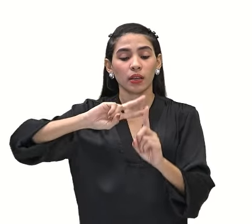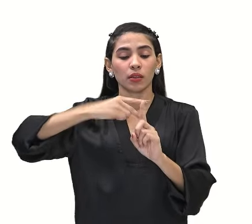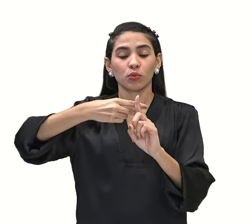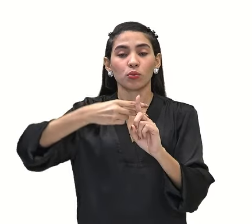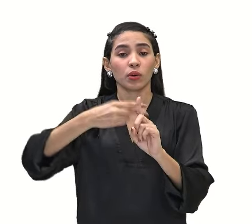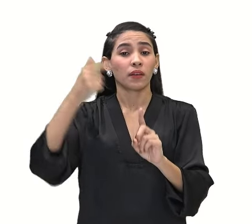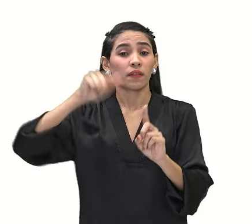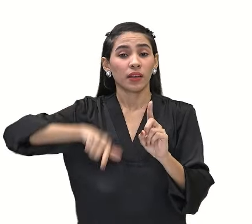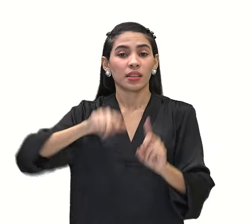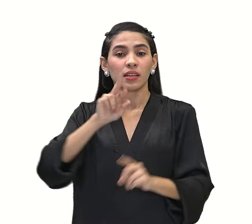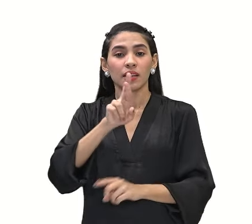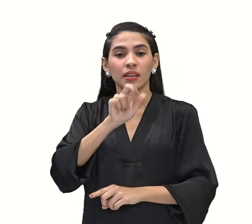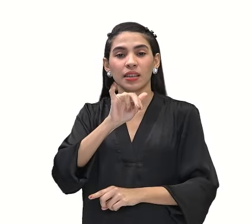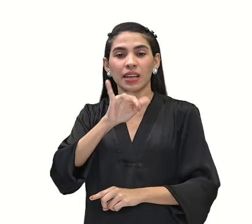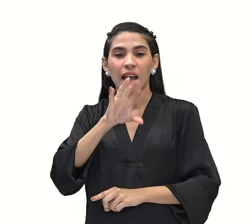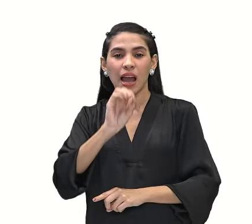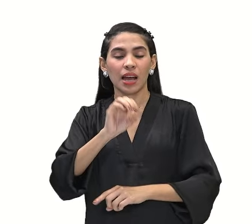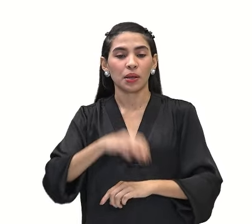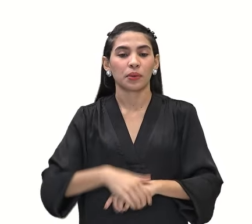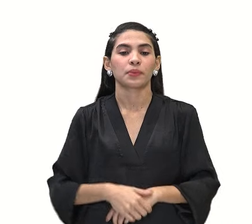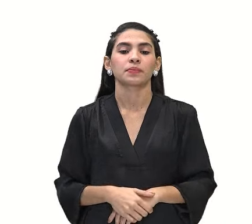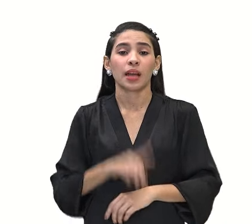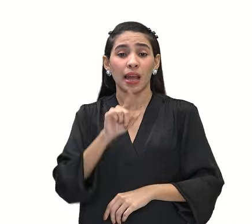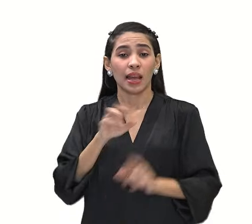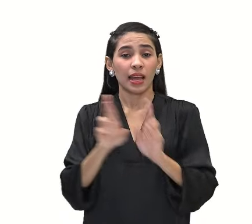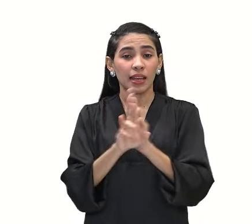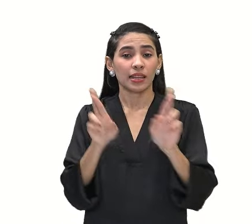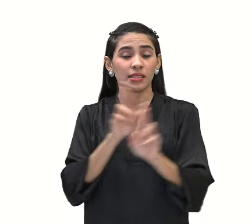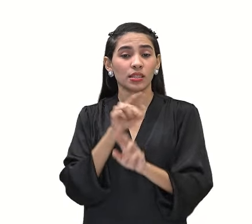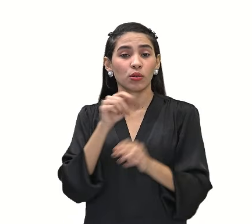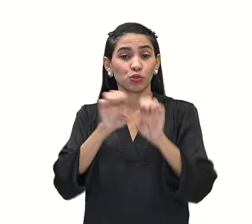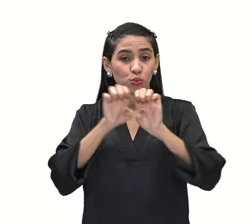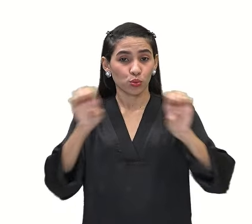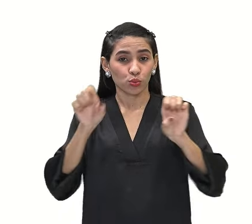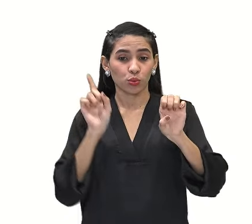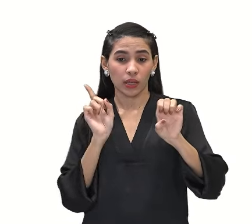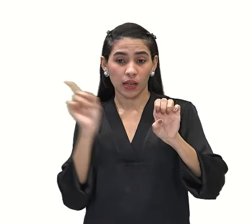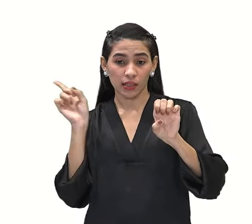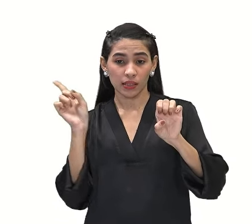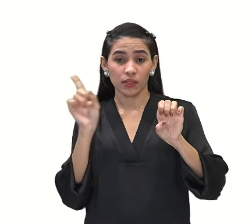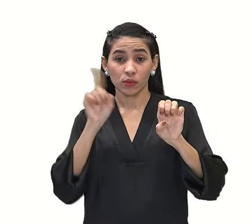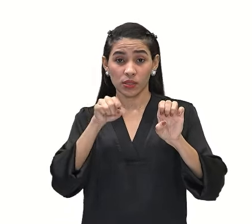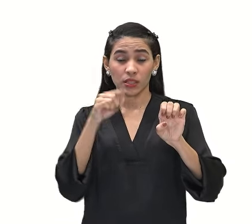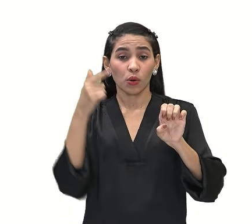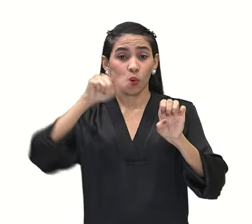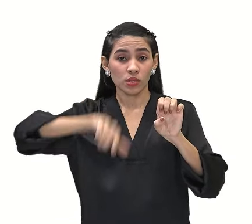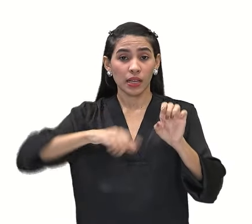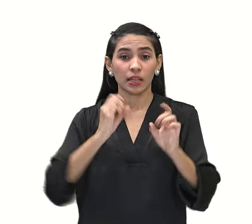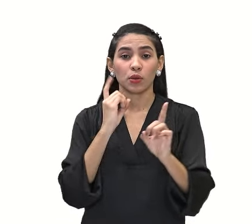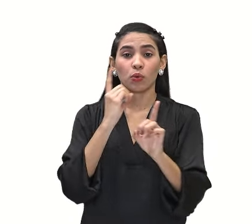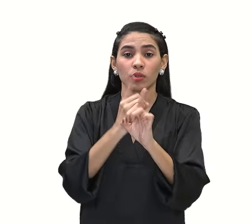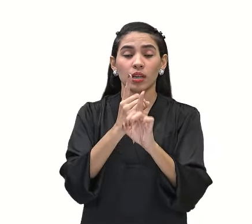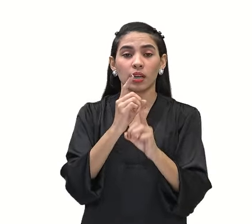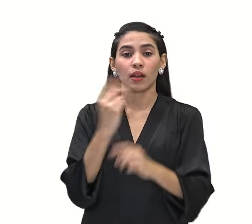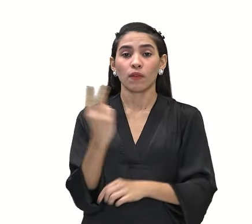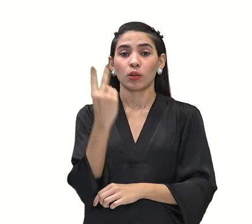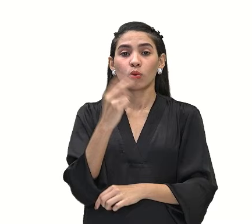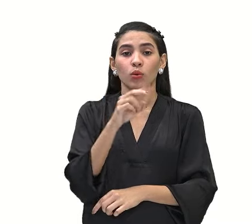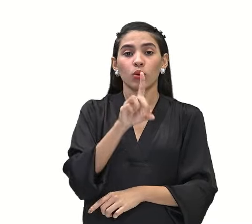relação que faz com que você encontre o valor do diâmetro